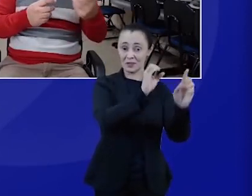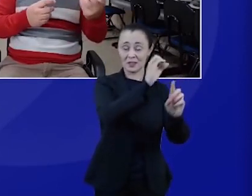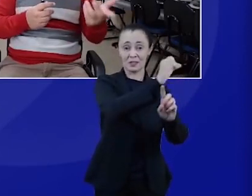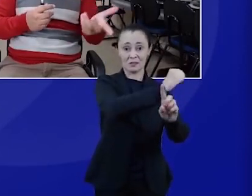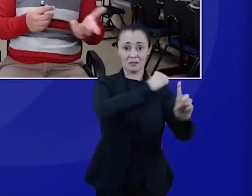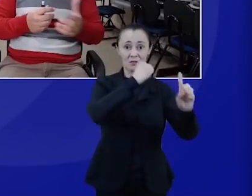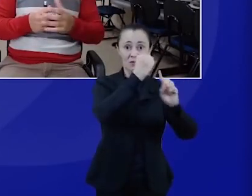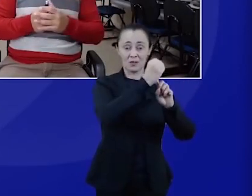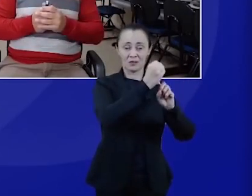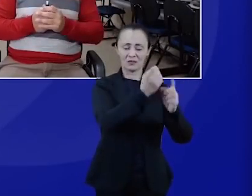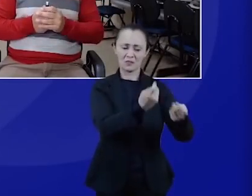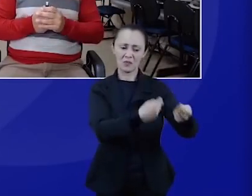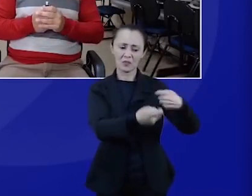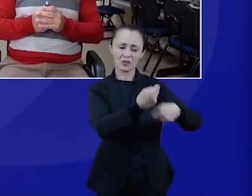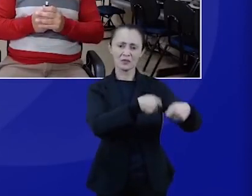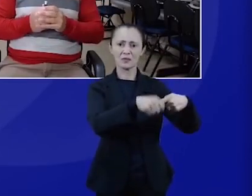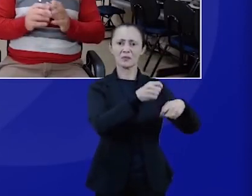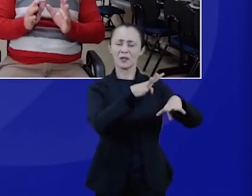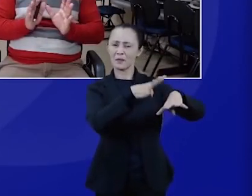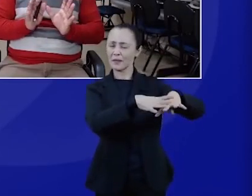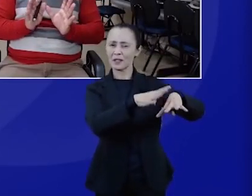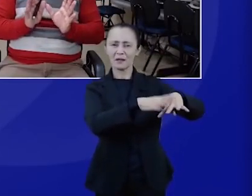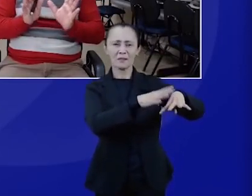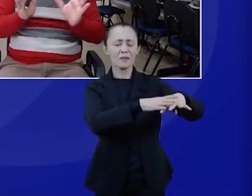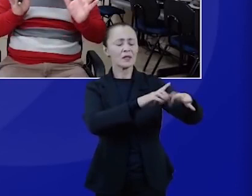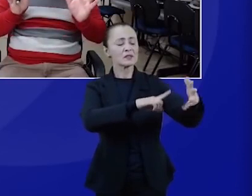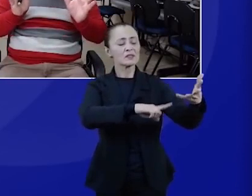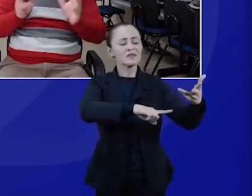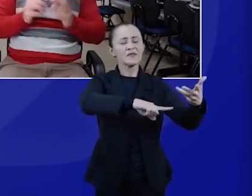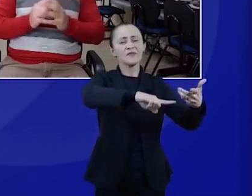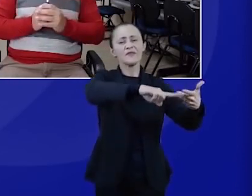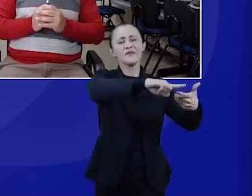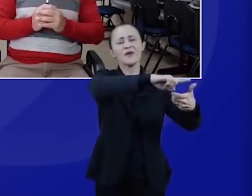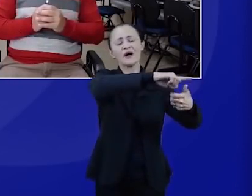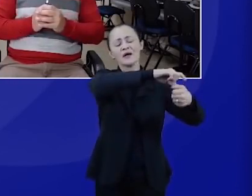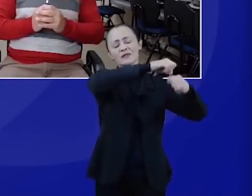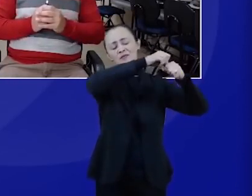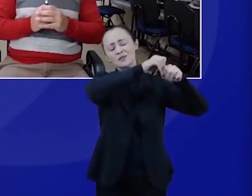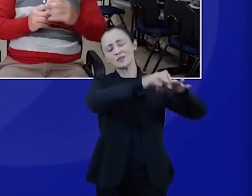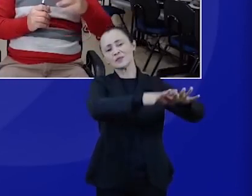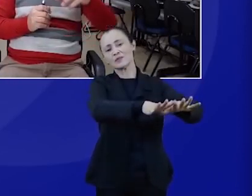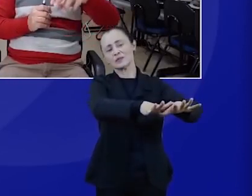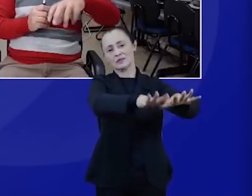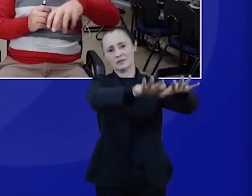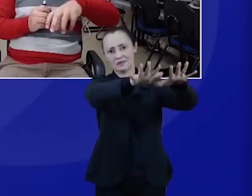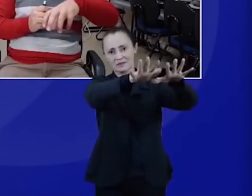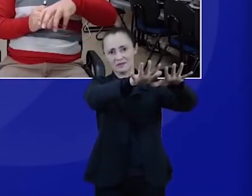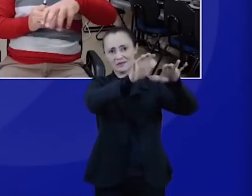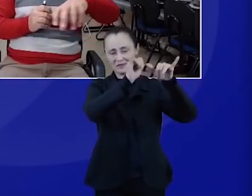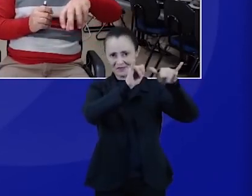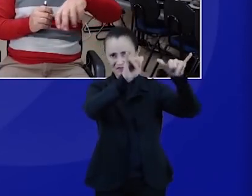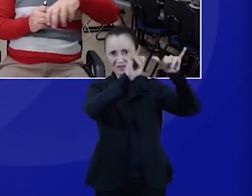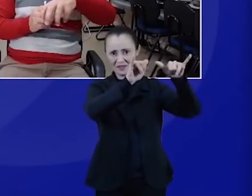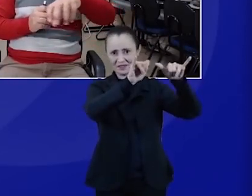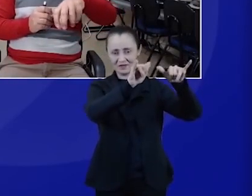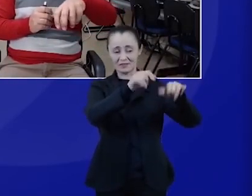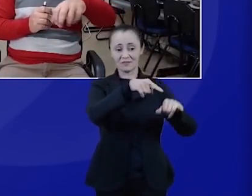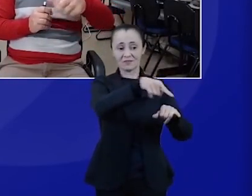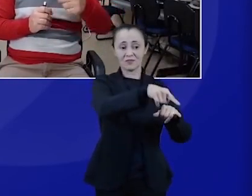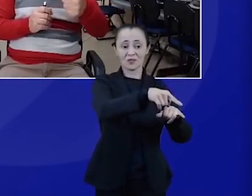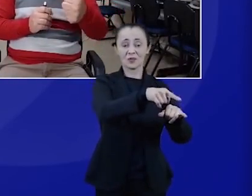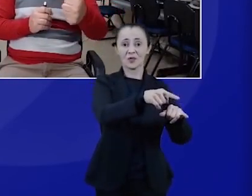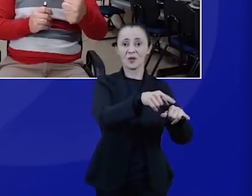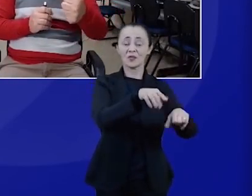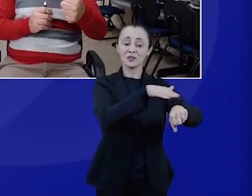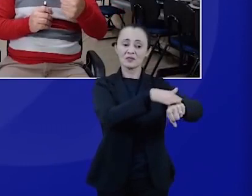socioeconômicos e incluir a matemática. Nós podemos ampliar todos esses conhecimentos a partir do que nós